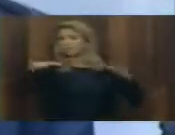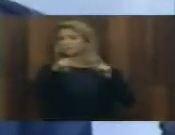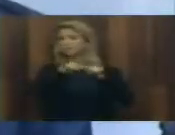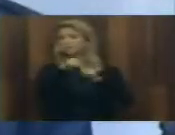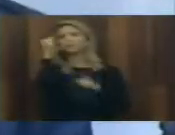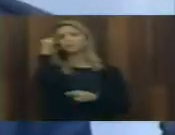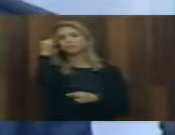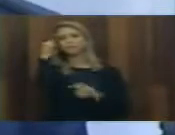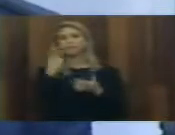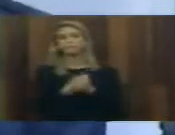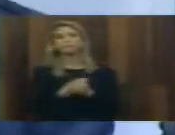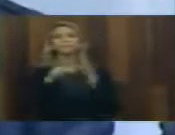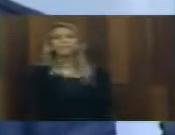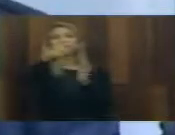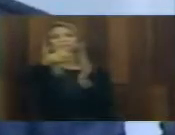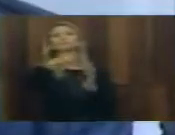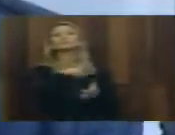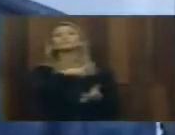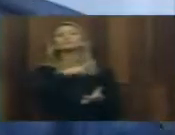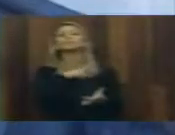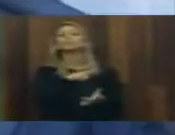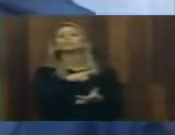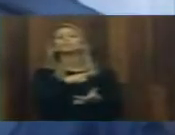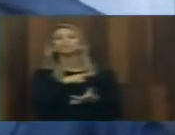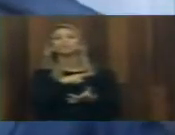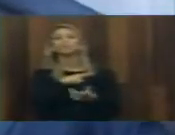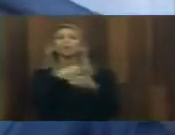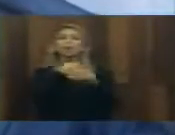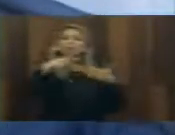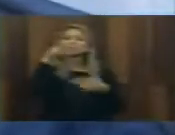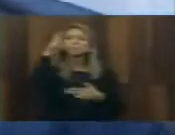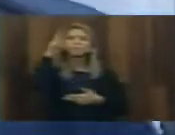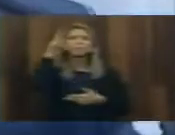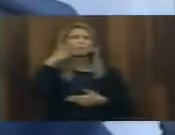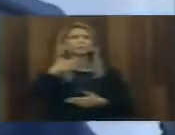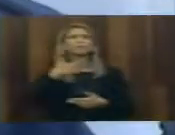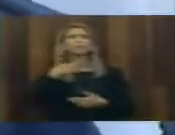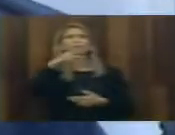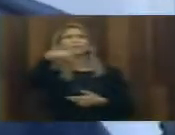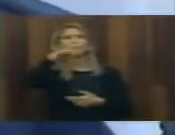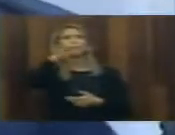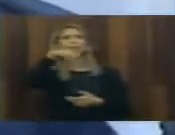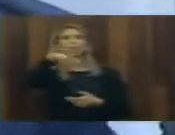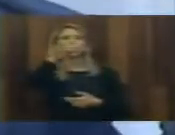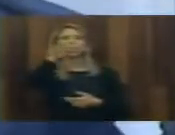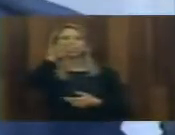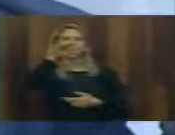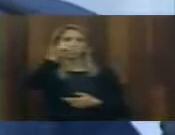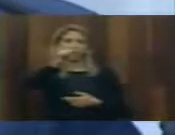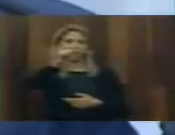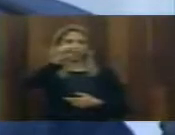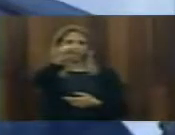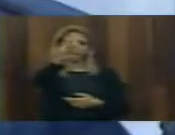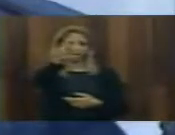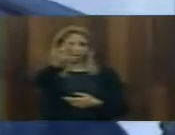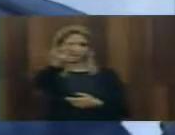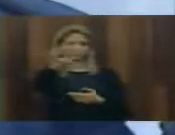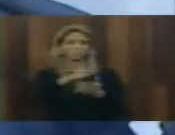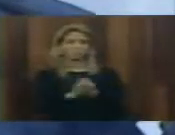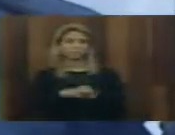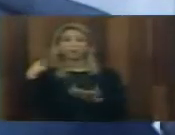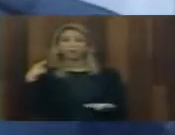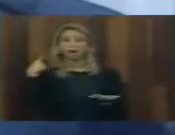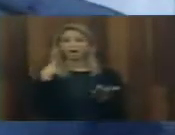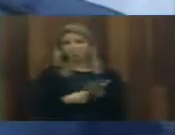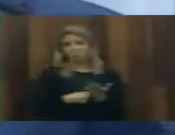nós temos uma questão que me lembra um outro ditado popular, não é isso? O acordo combinado